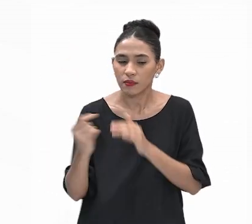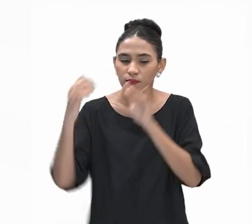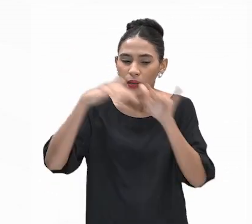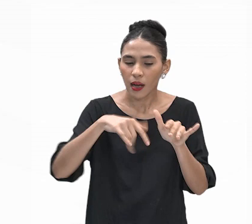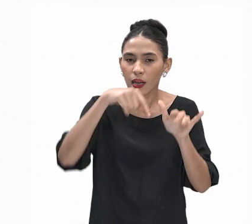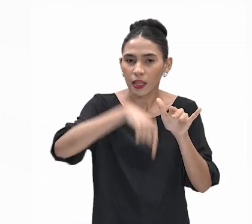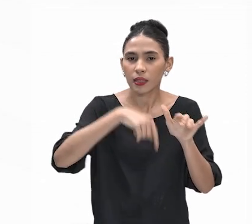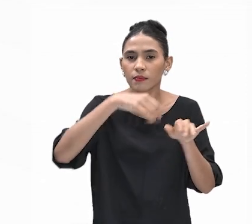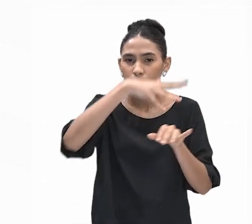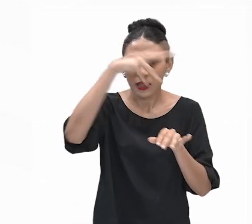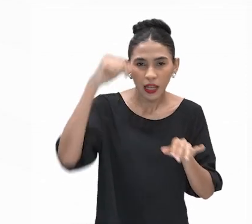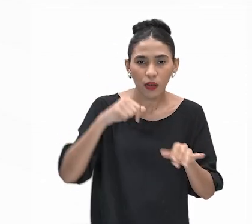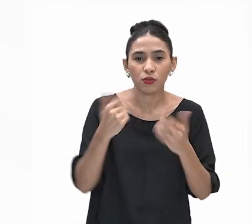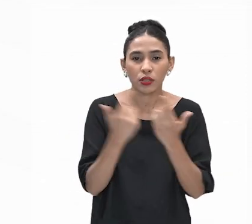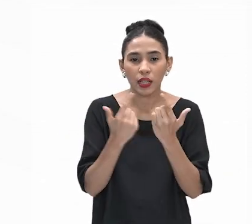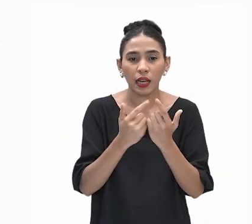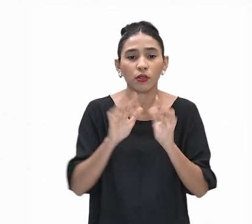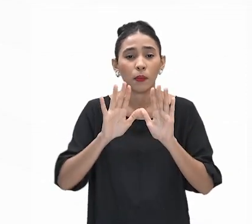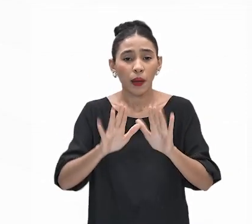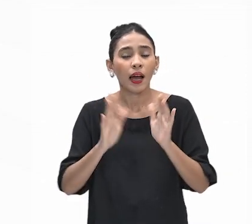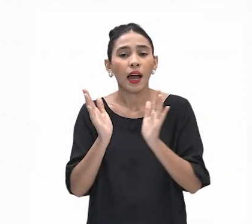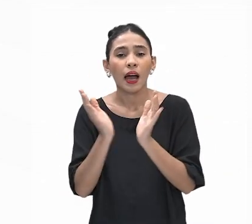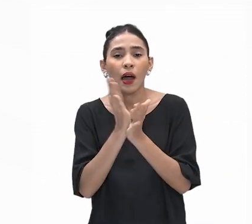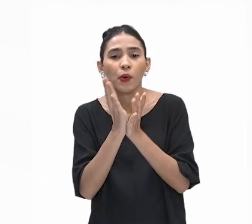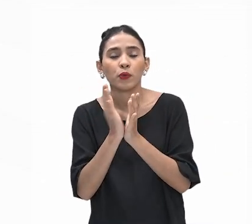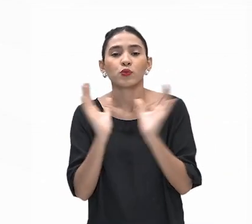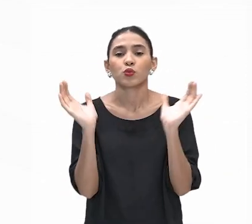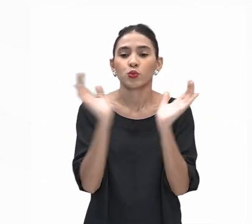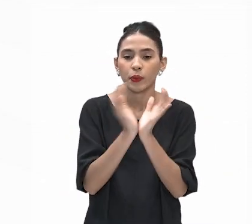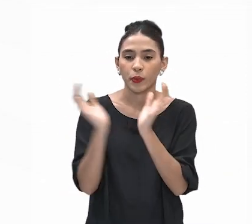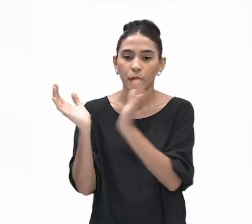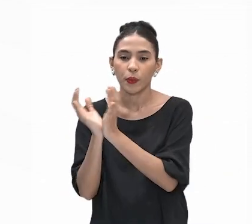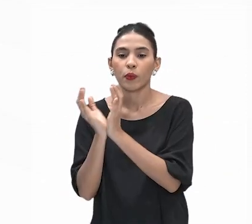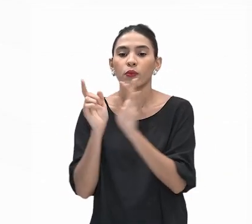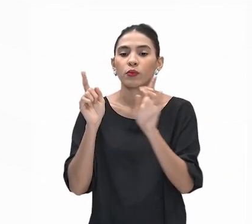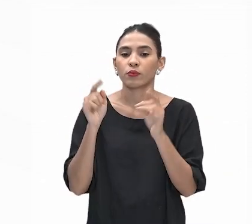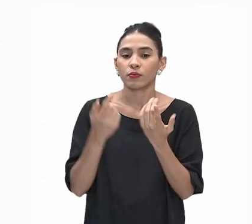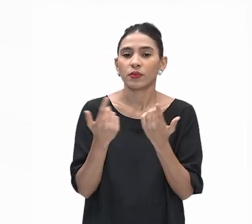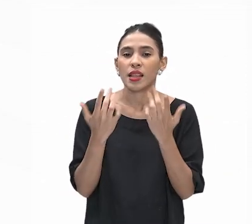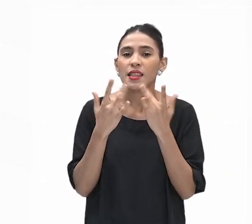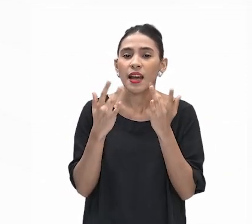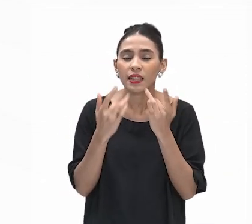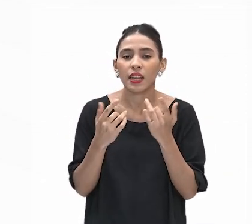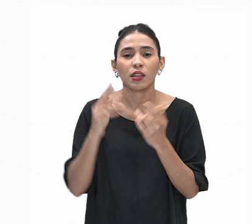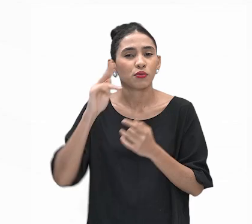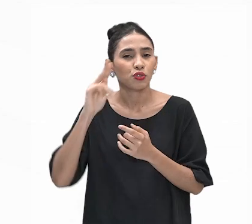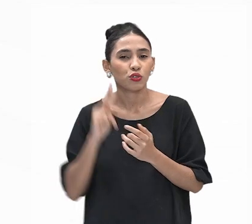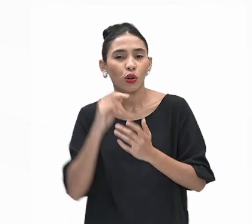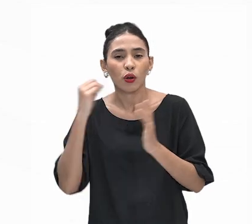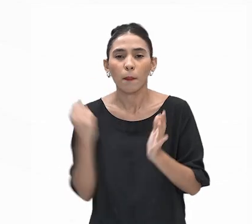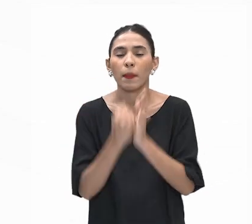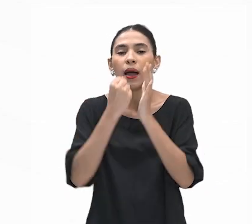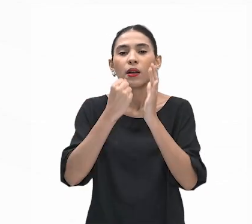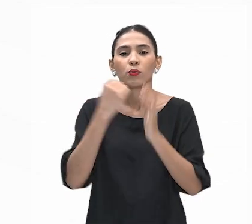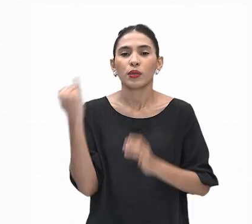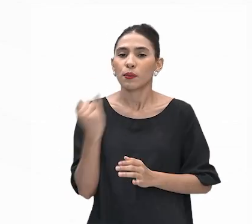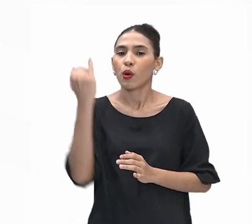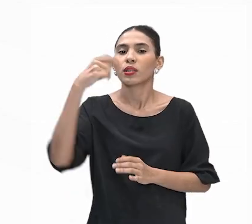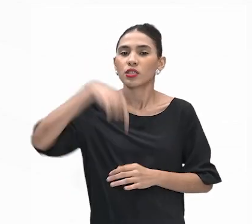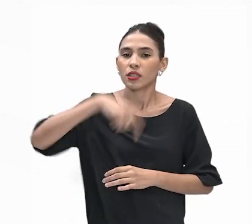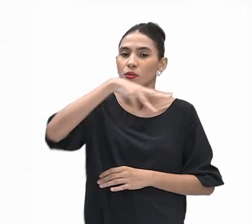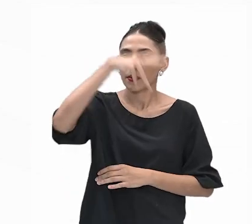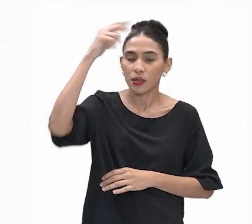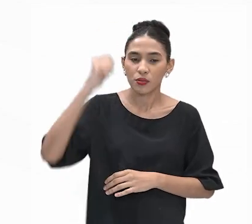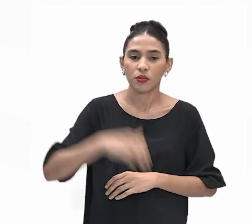alguns grupos também teatrais fizeram história no Amazonas. E eu destaco para vocês aqui